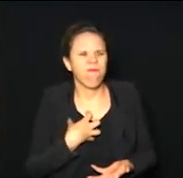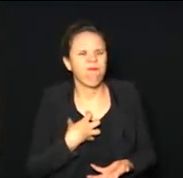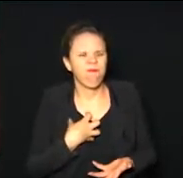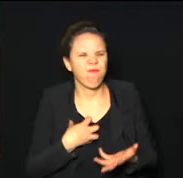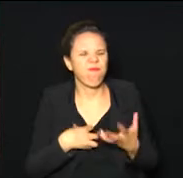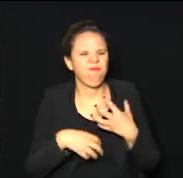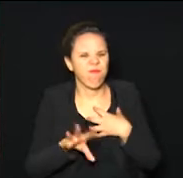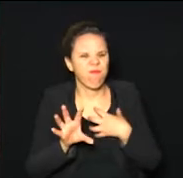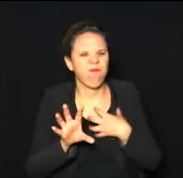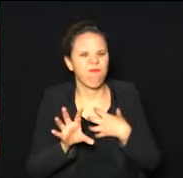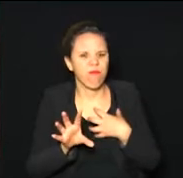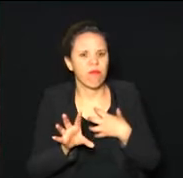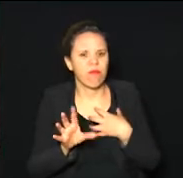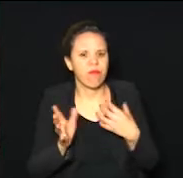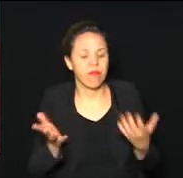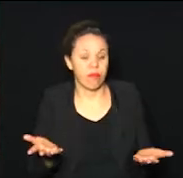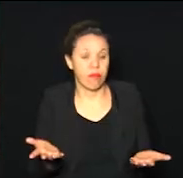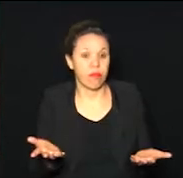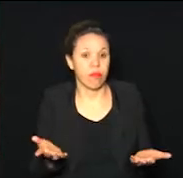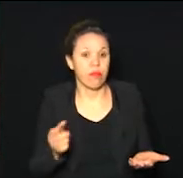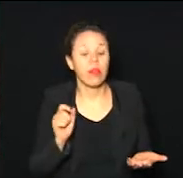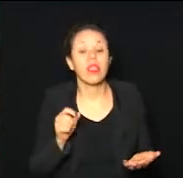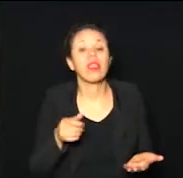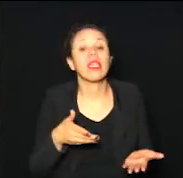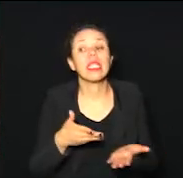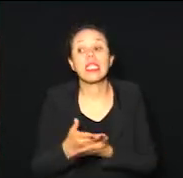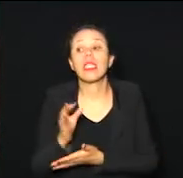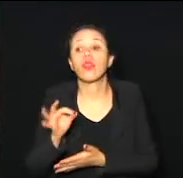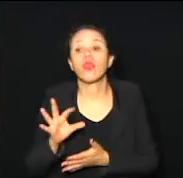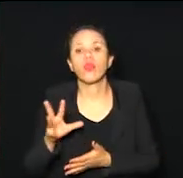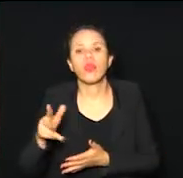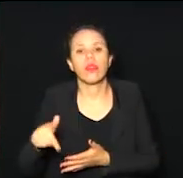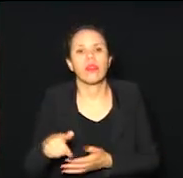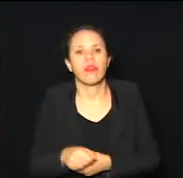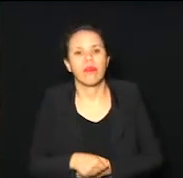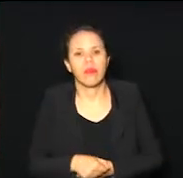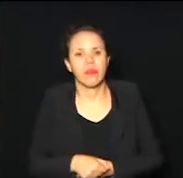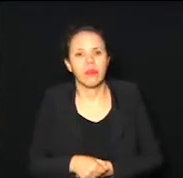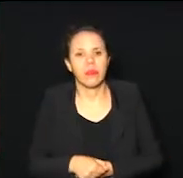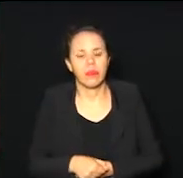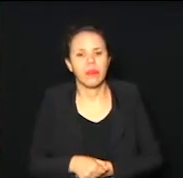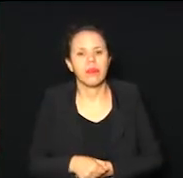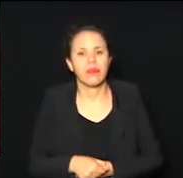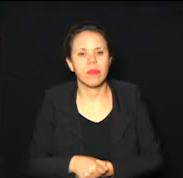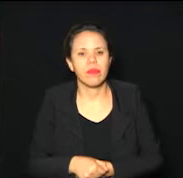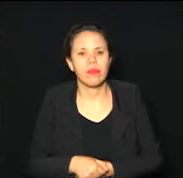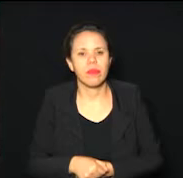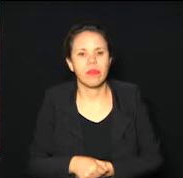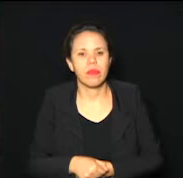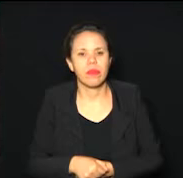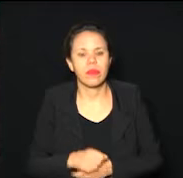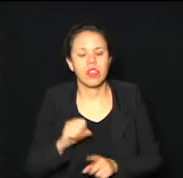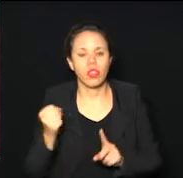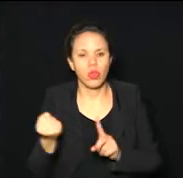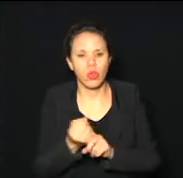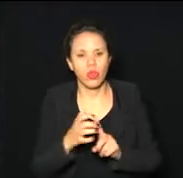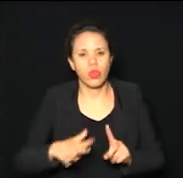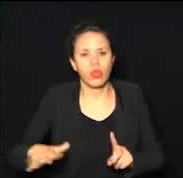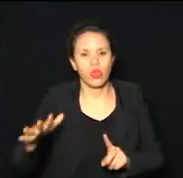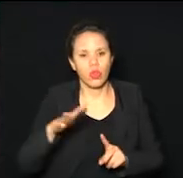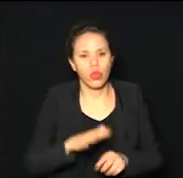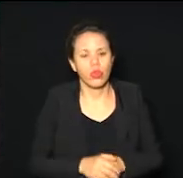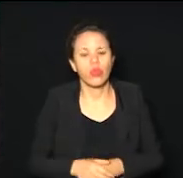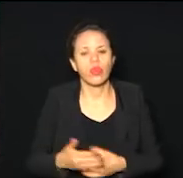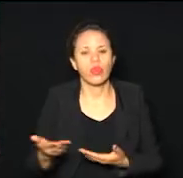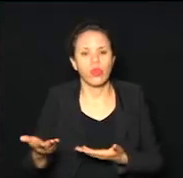ela, né? Mas quem acertou com tudo isso foi, de alguma maneira, a sociedade recebeu